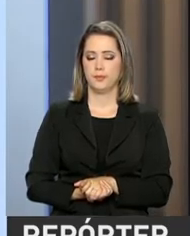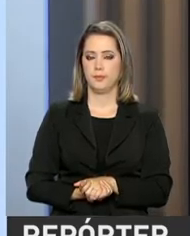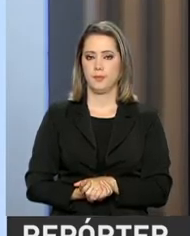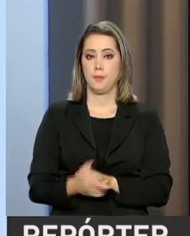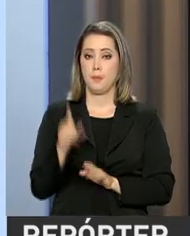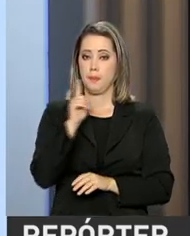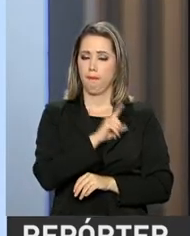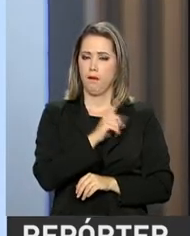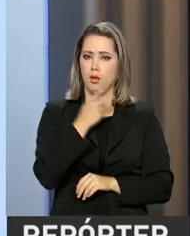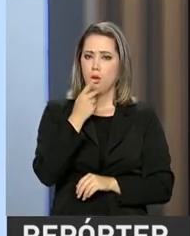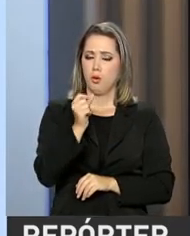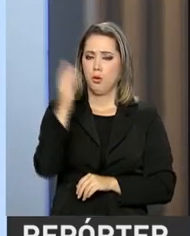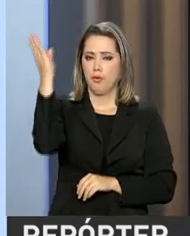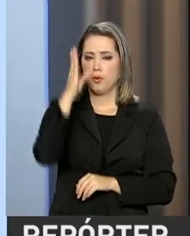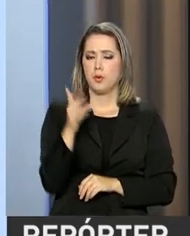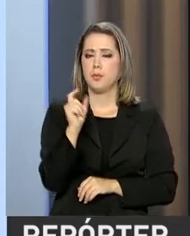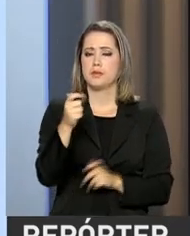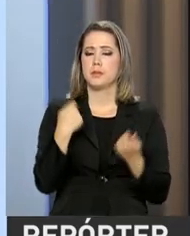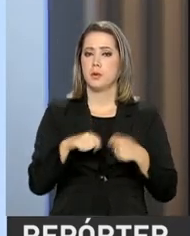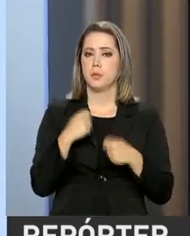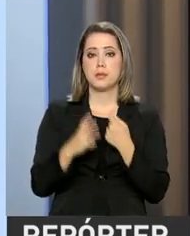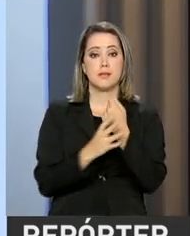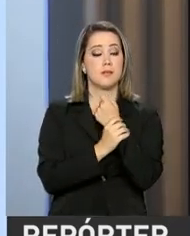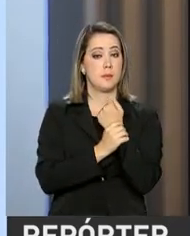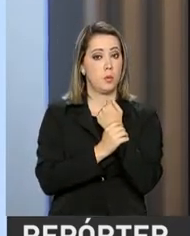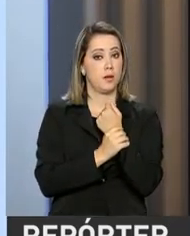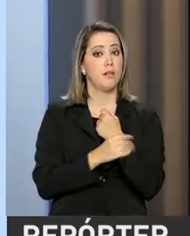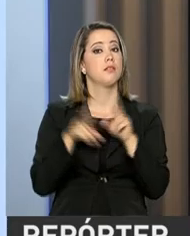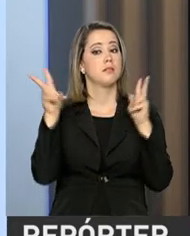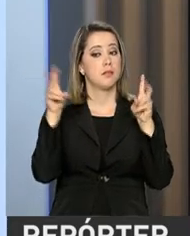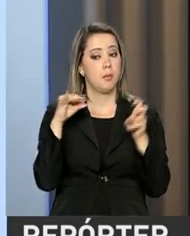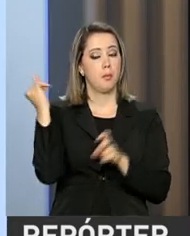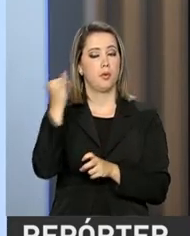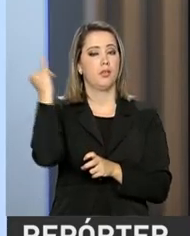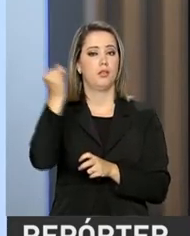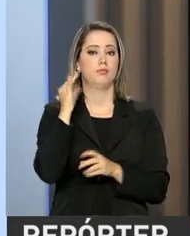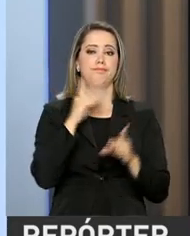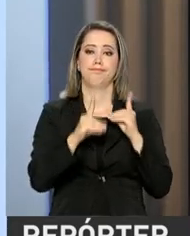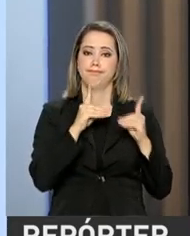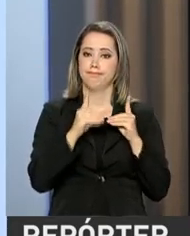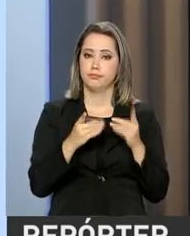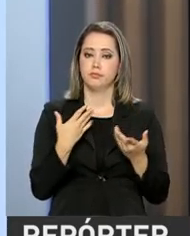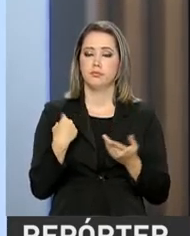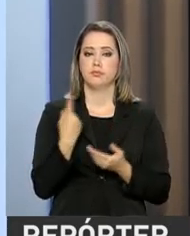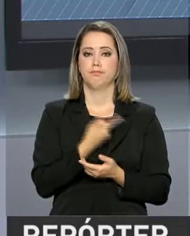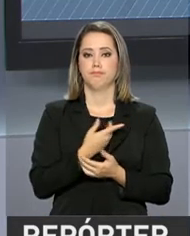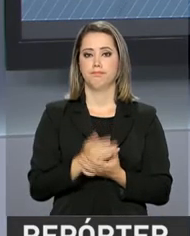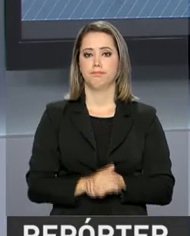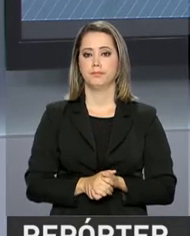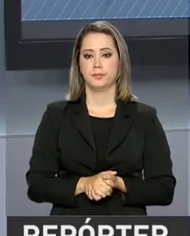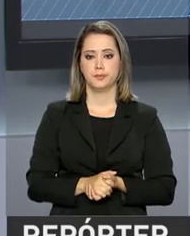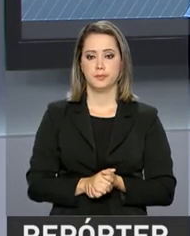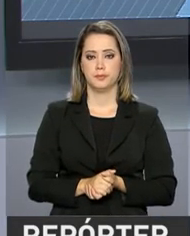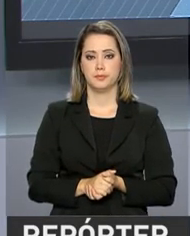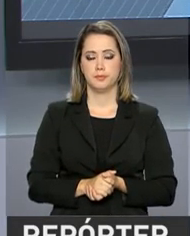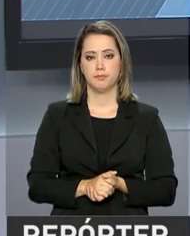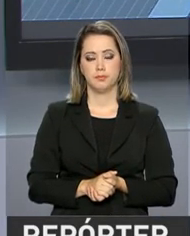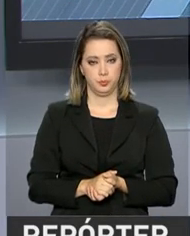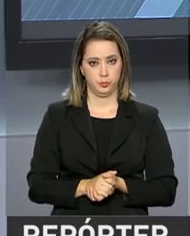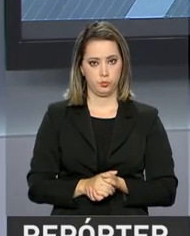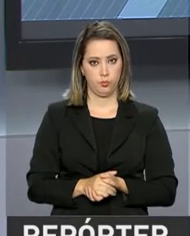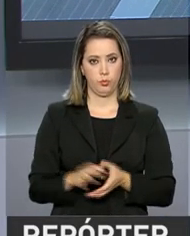uma refundação e eu não tenho dúvida nenhuma que o tema da segurança é uma das prioridades de todos nós. Esta